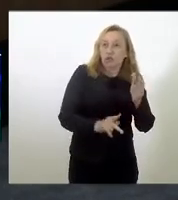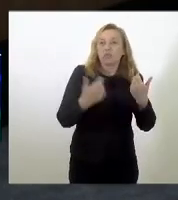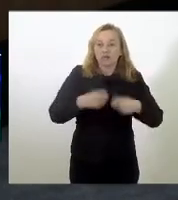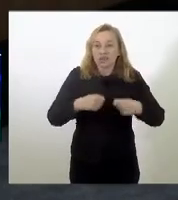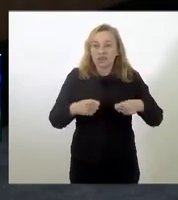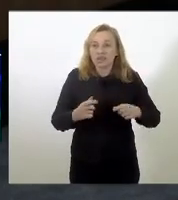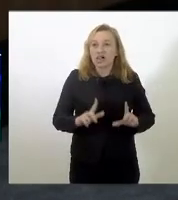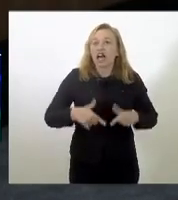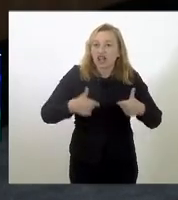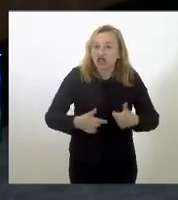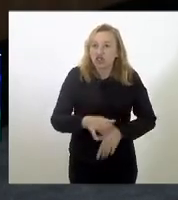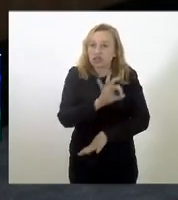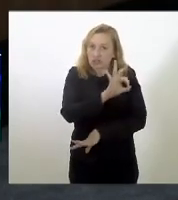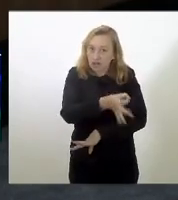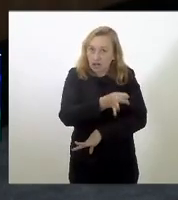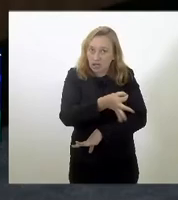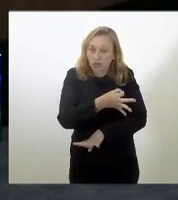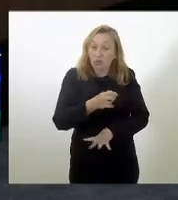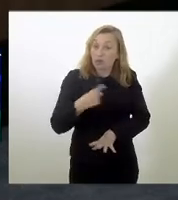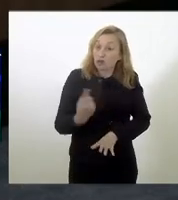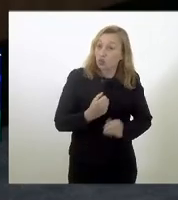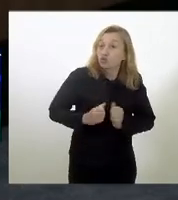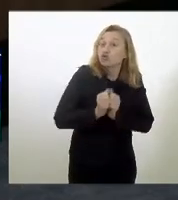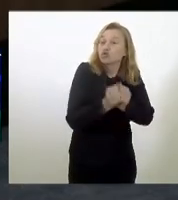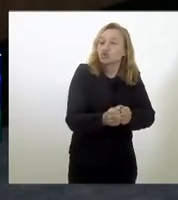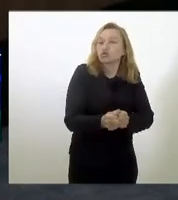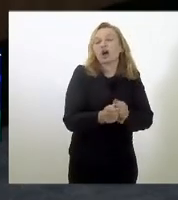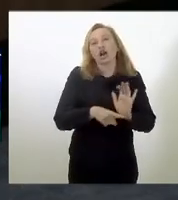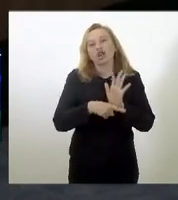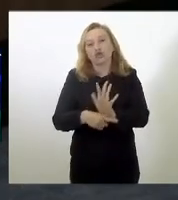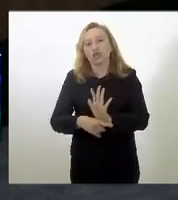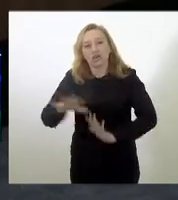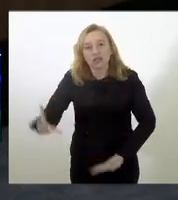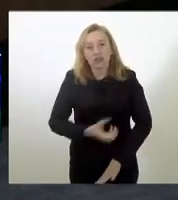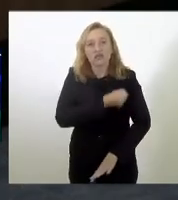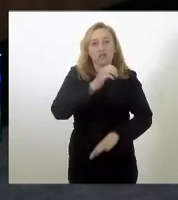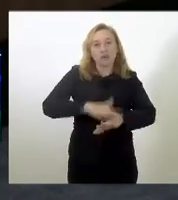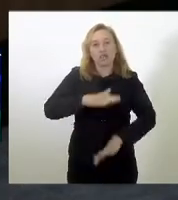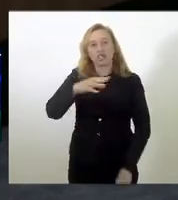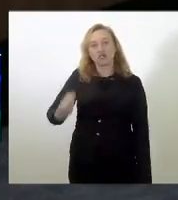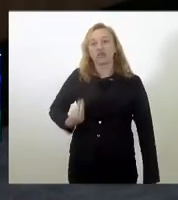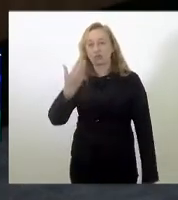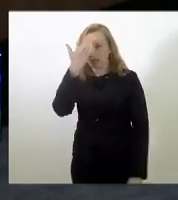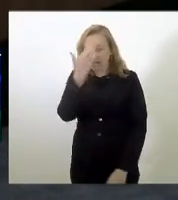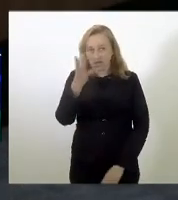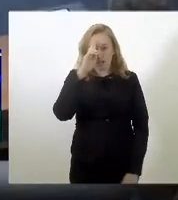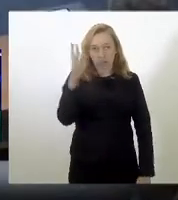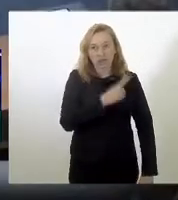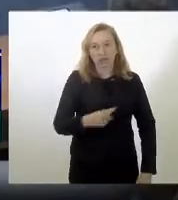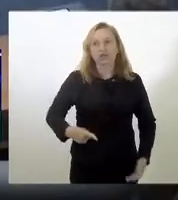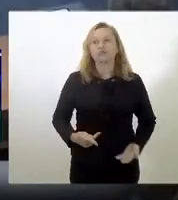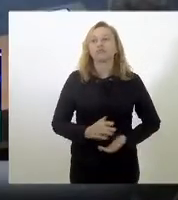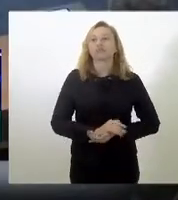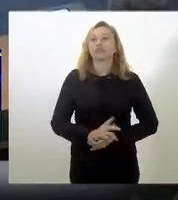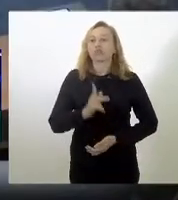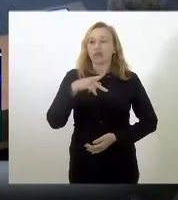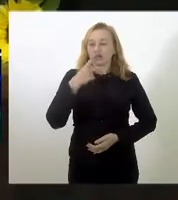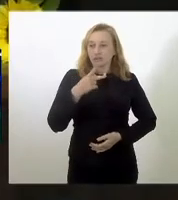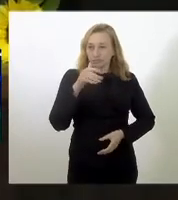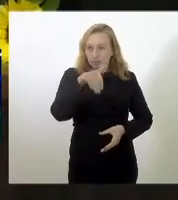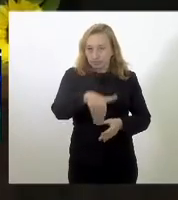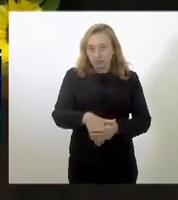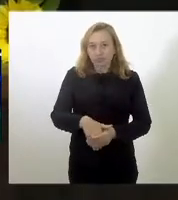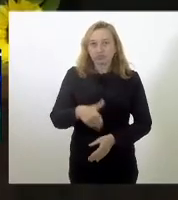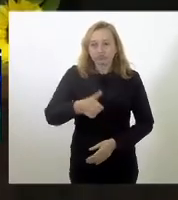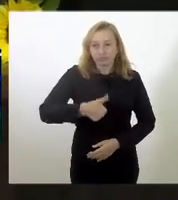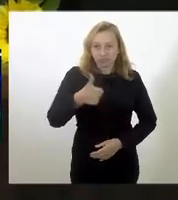em prática, de fato, para juntos ajudarmos a salvar mais vidas. Obrigado, presidente. Para a declaração de voto, no primeiro